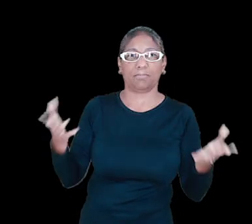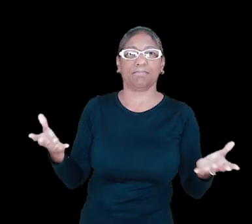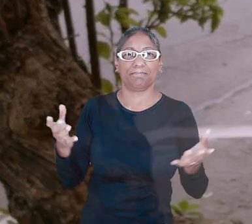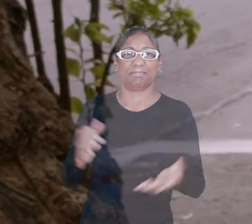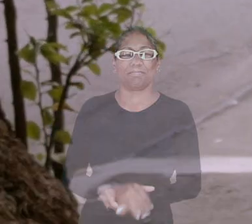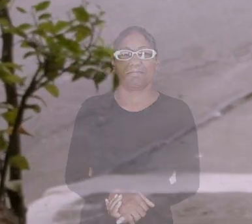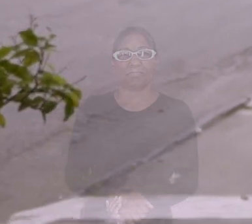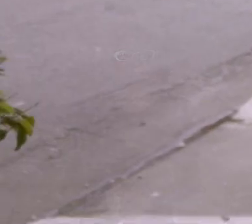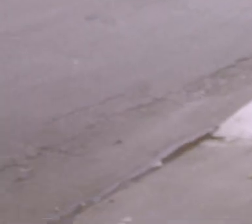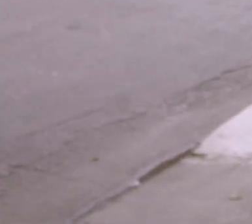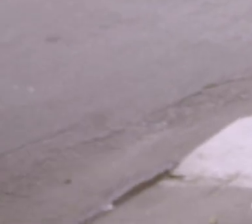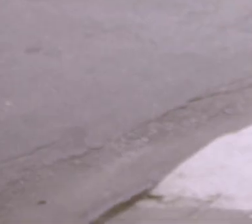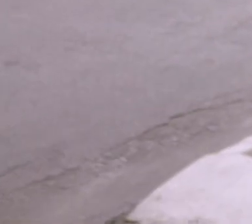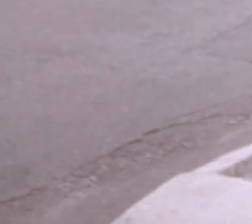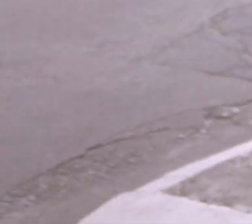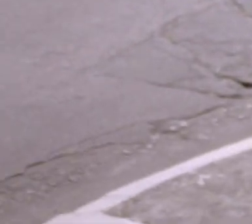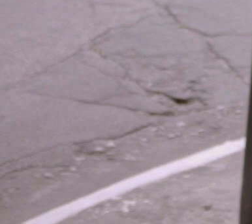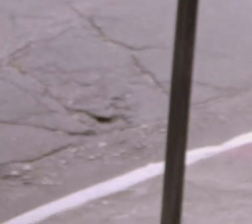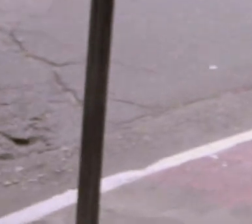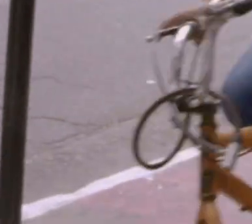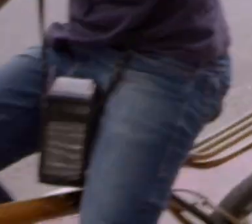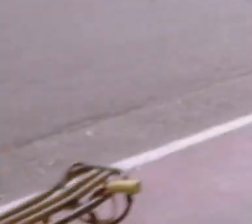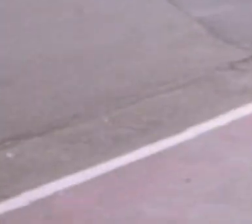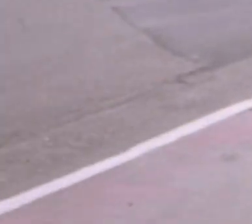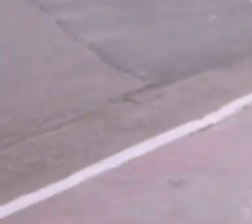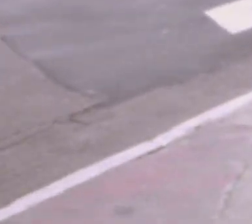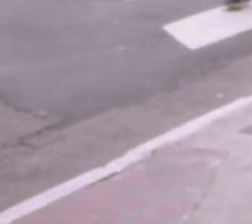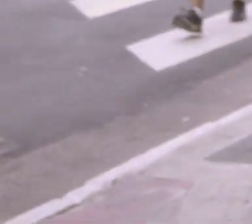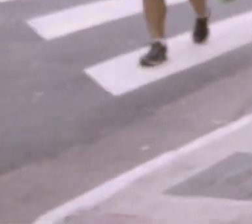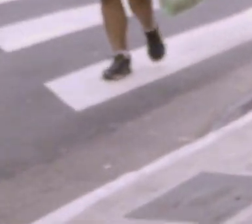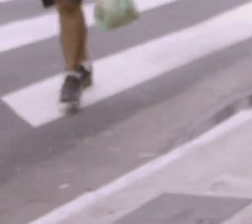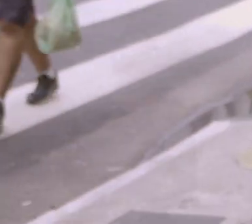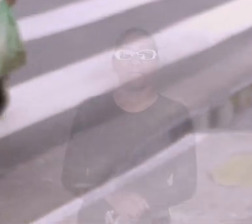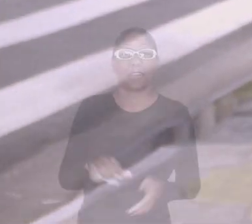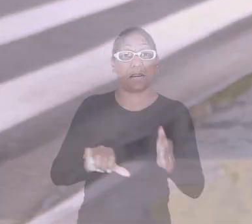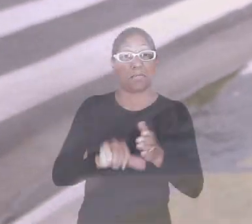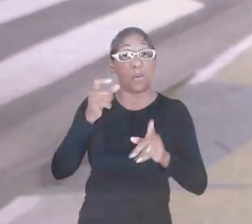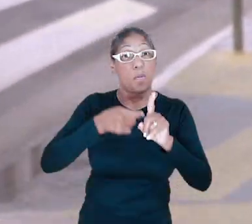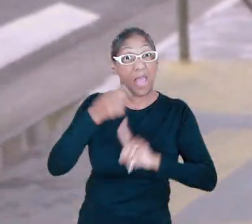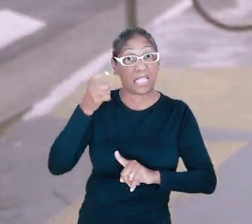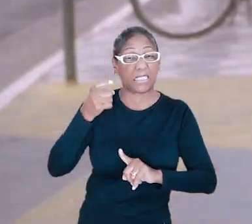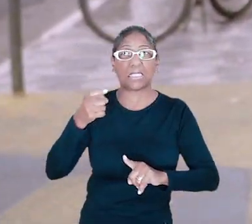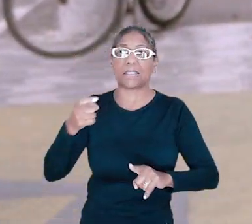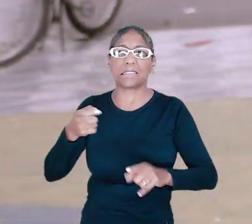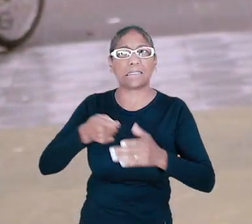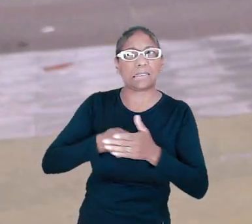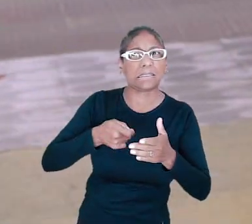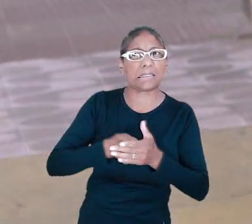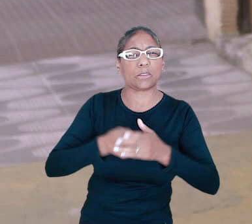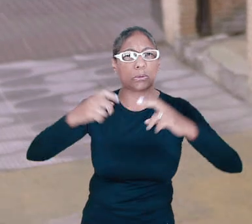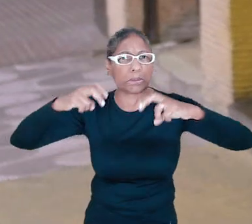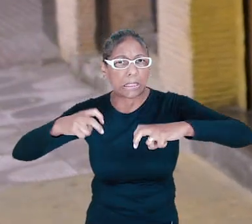objetivo, né? Carros, bicicletas e pedestres na rua. Primeiro mês a gente ainda ficou